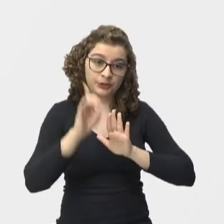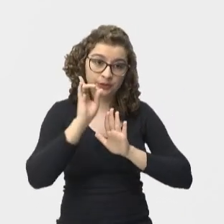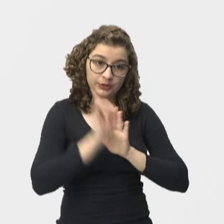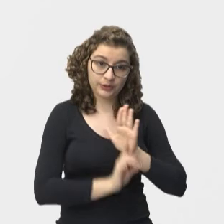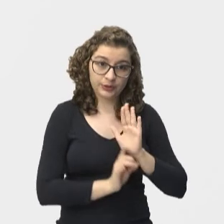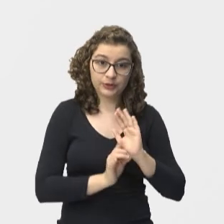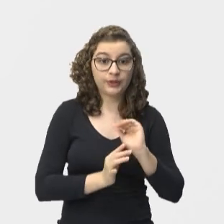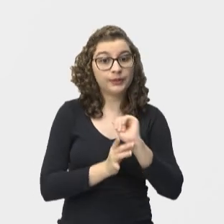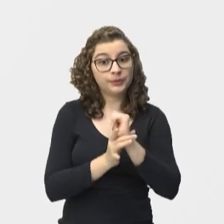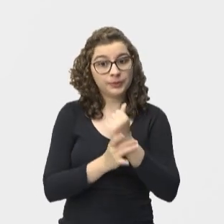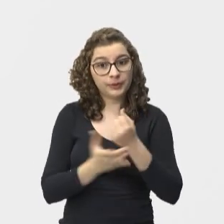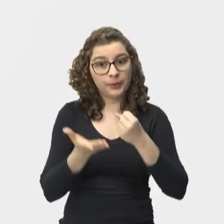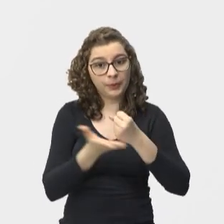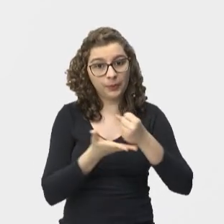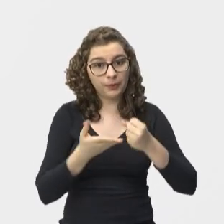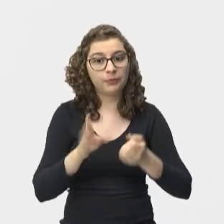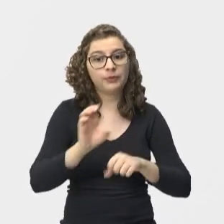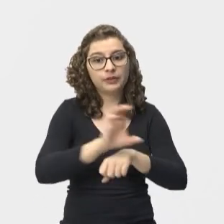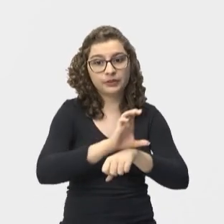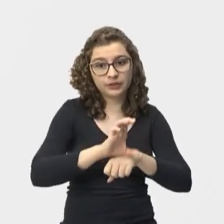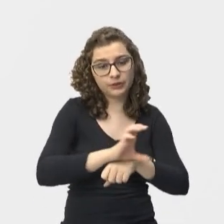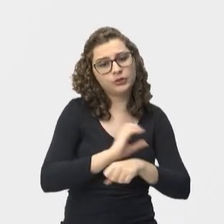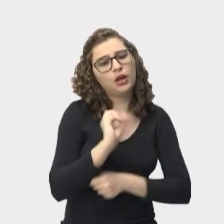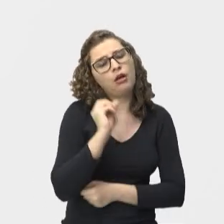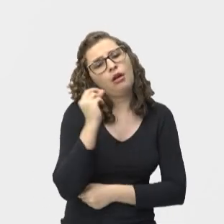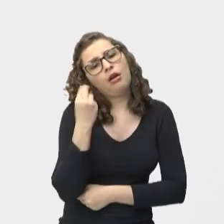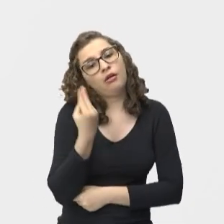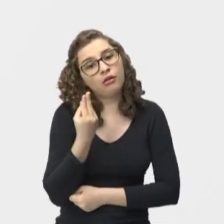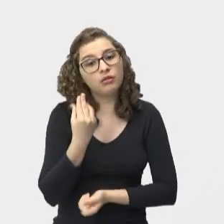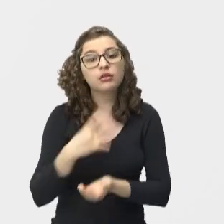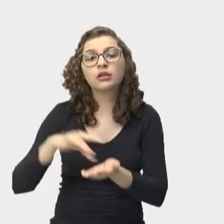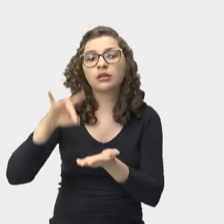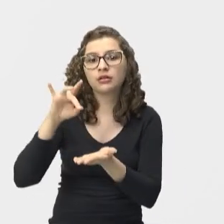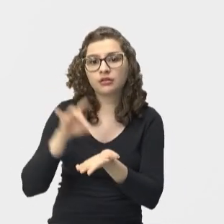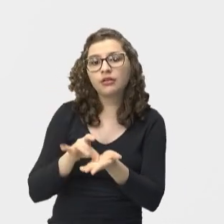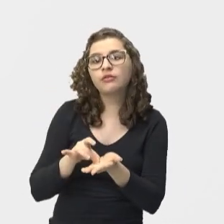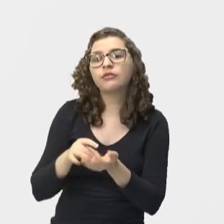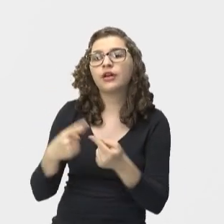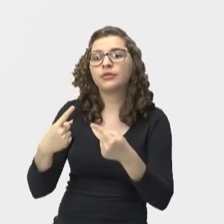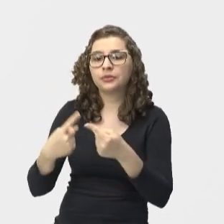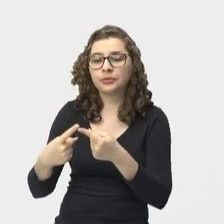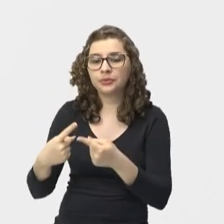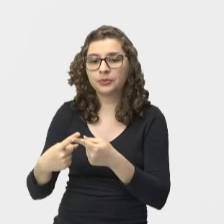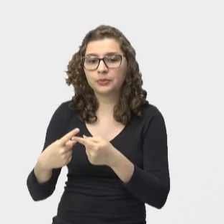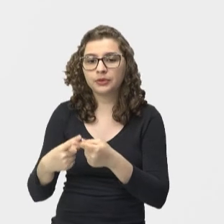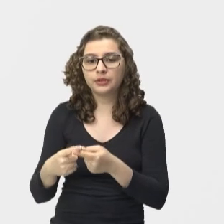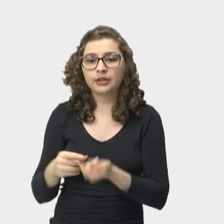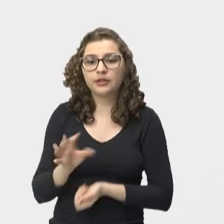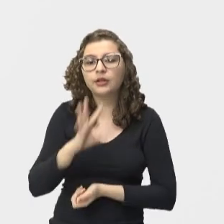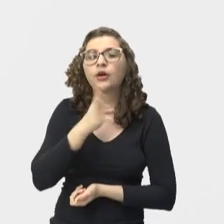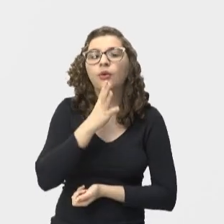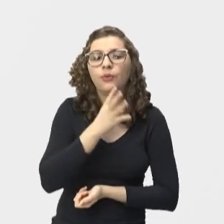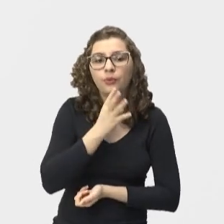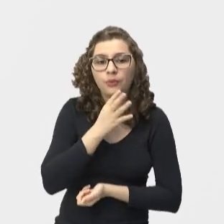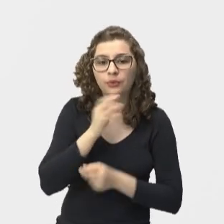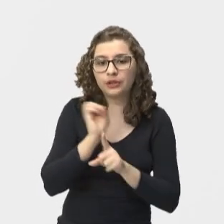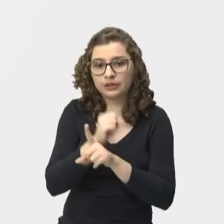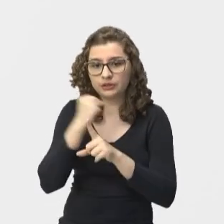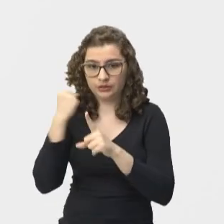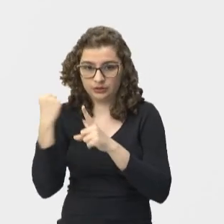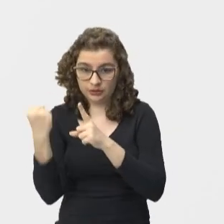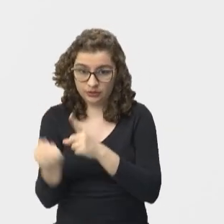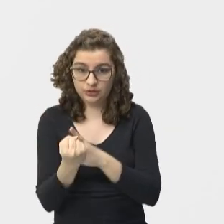direitos assegurados constitucionalmente ou que se afirmam graças ao reconhecimento por parte